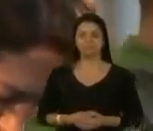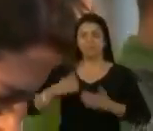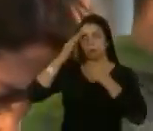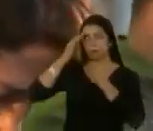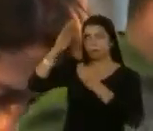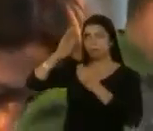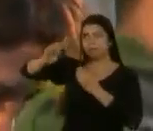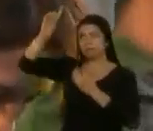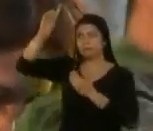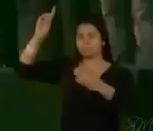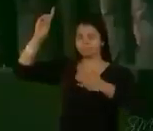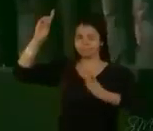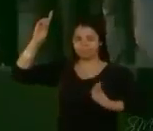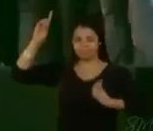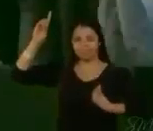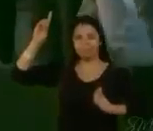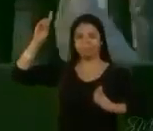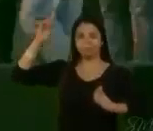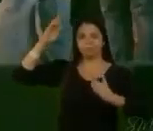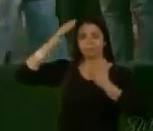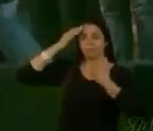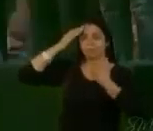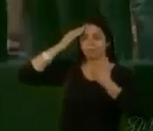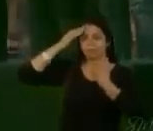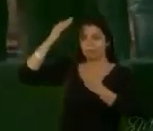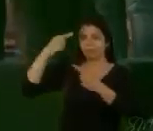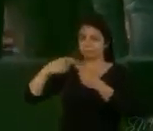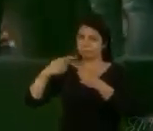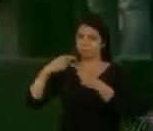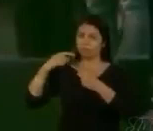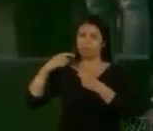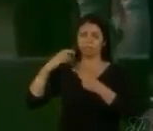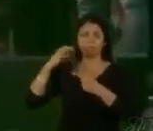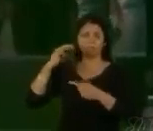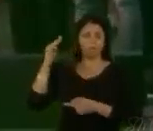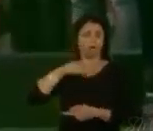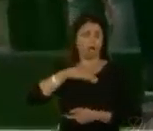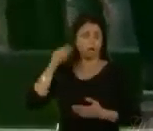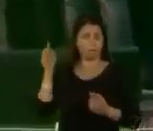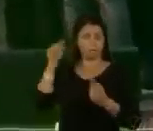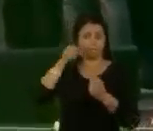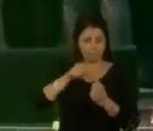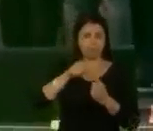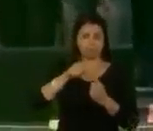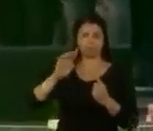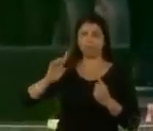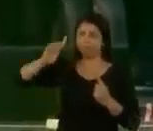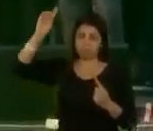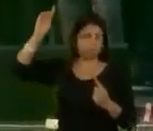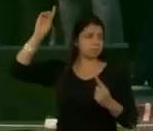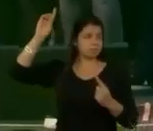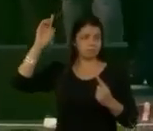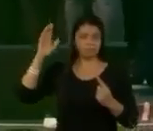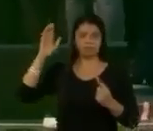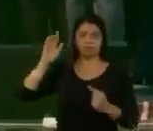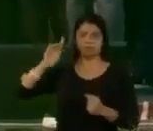Obrigado a Deus pela minha vida e pela missão que Ele me deu para ser